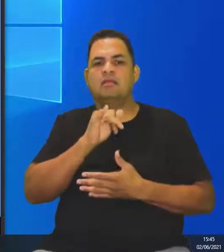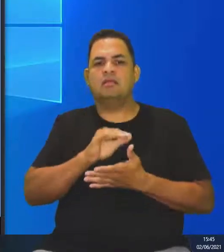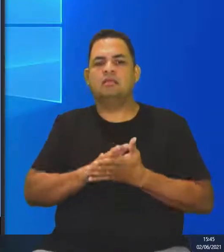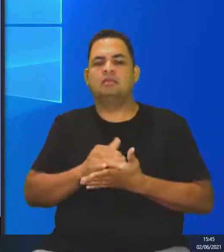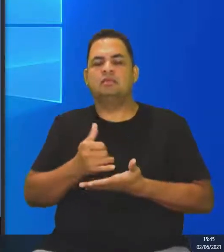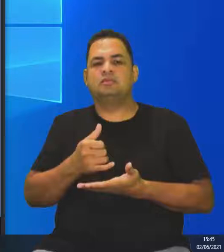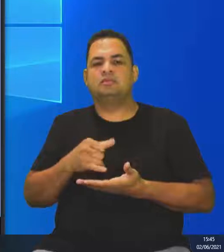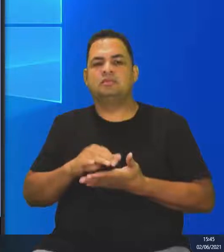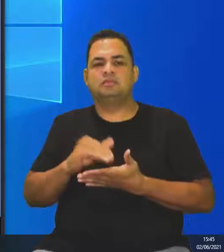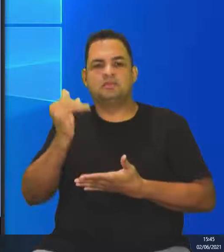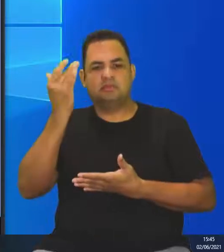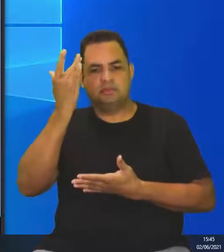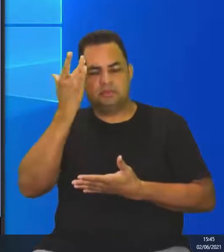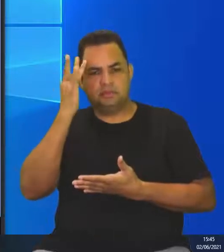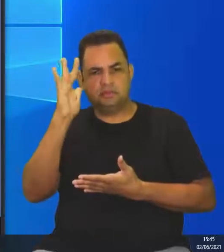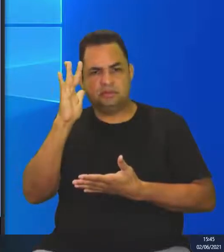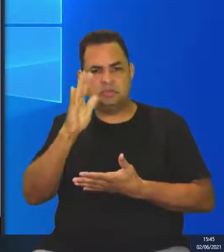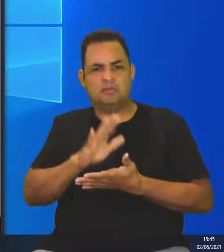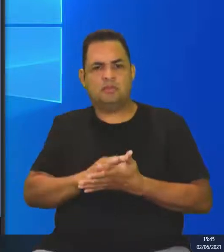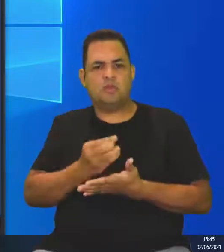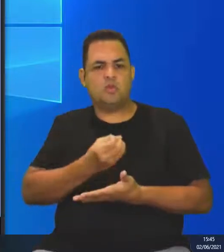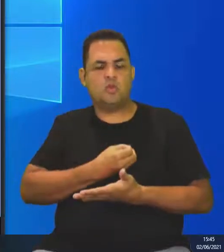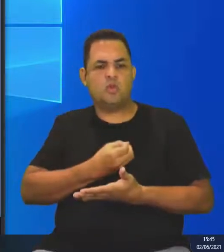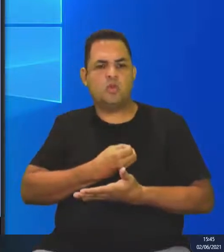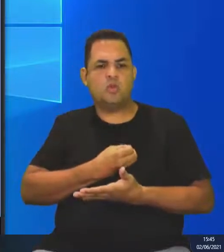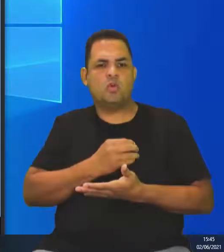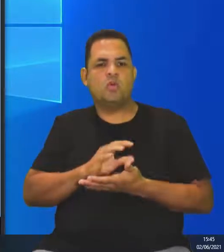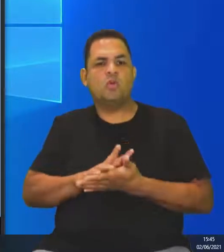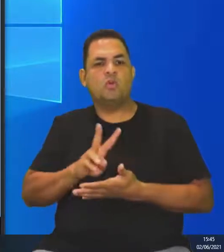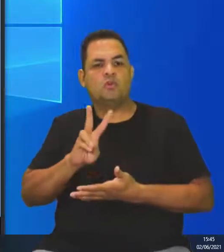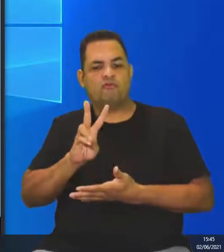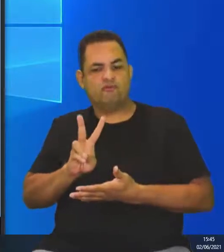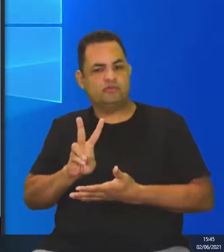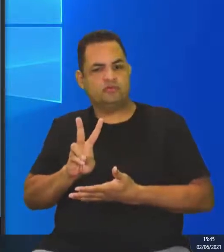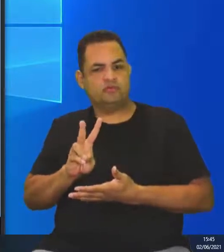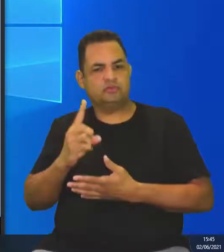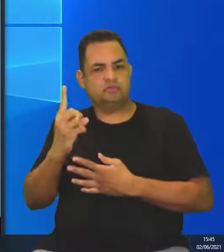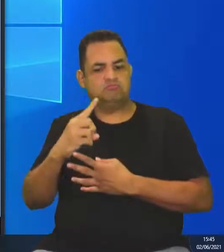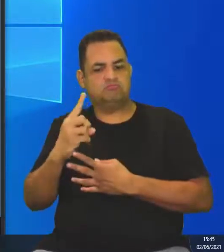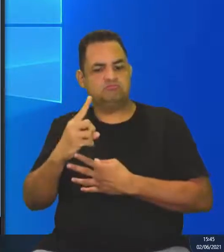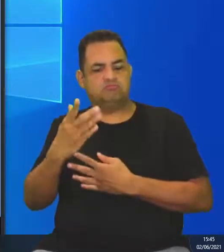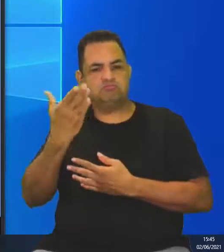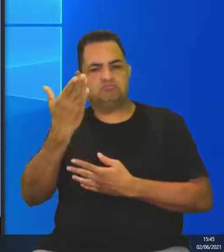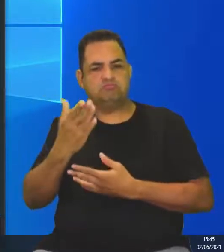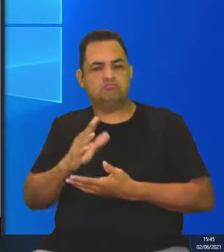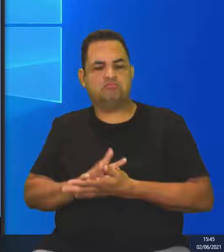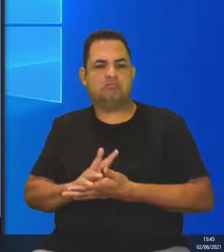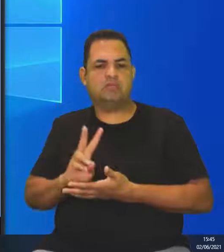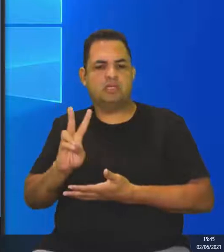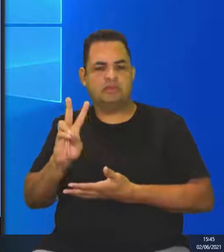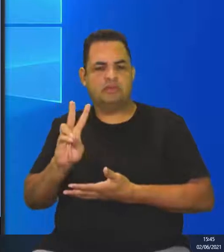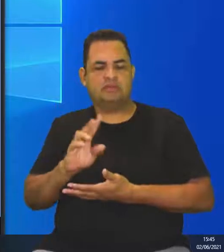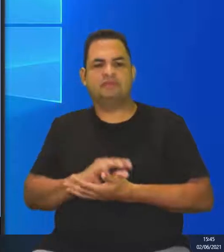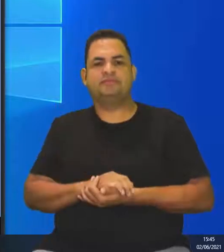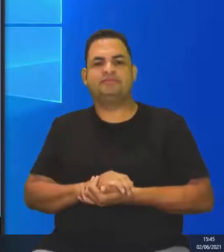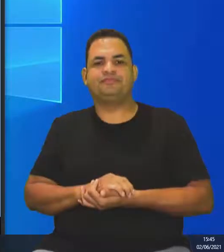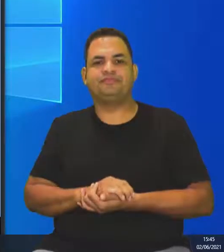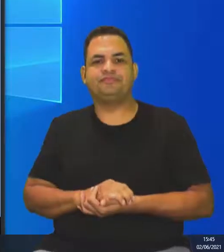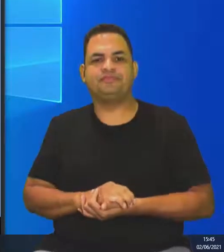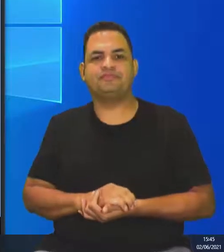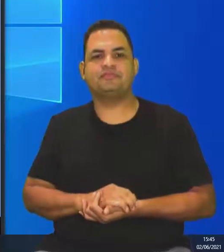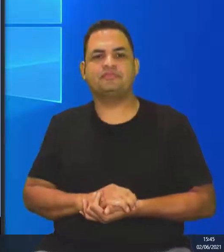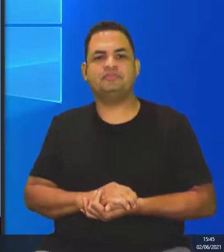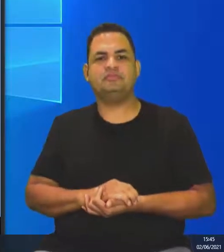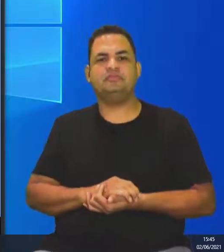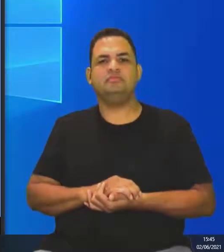não soubesse o valor dessa bateria, é só colocar o quê? O voltímetro, que ele mede a voltagem, certo? Aí aqui, ó, só pra